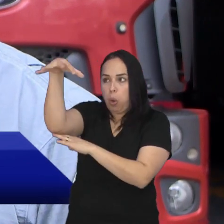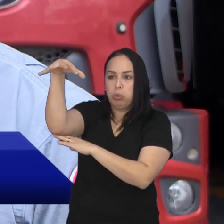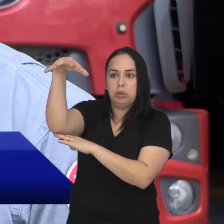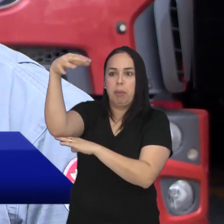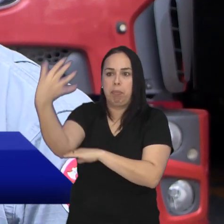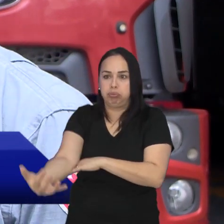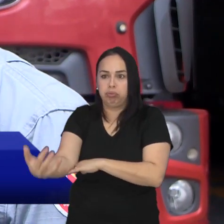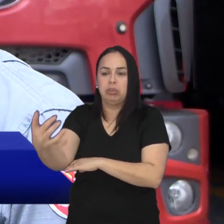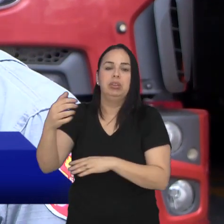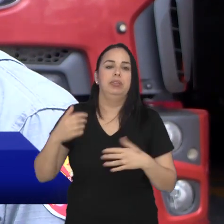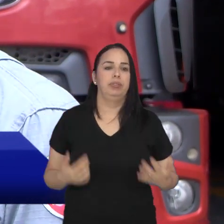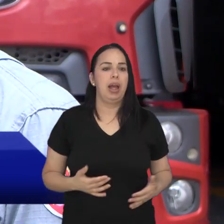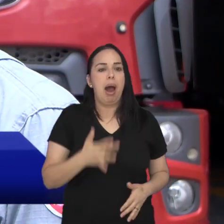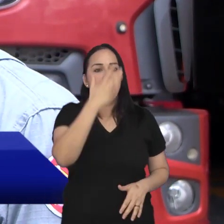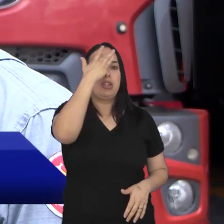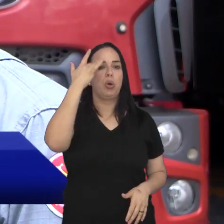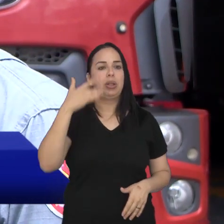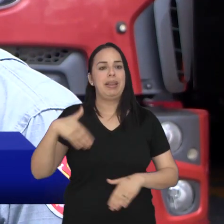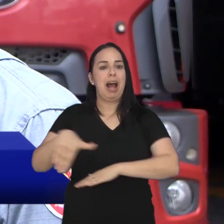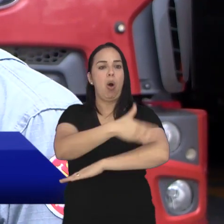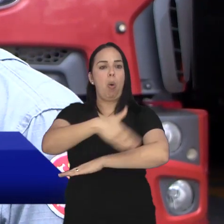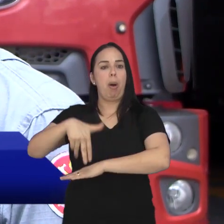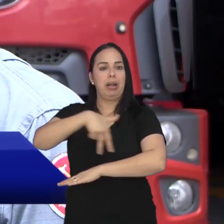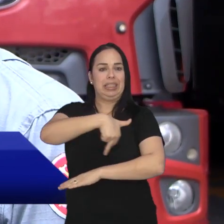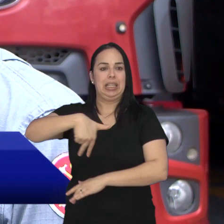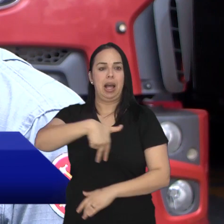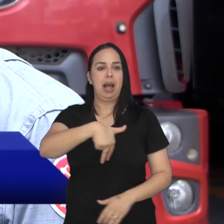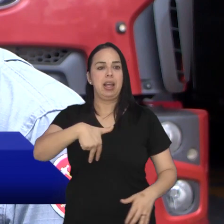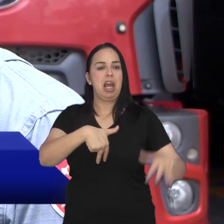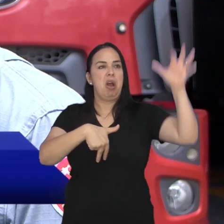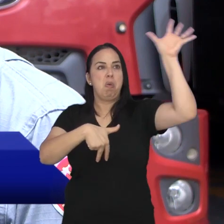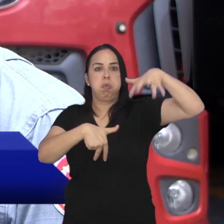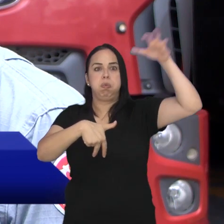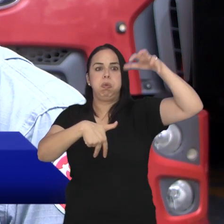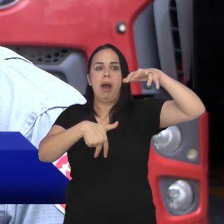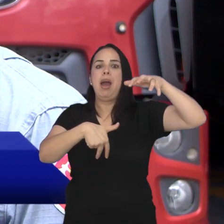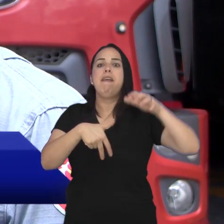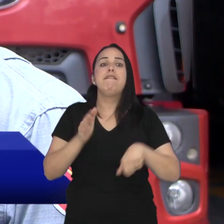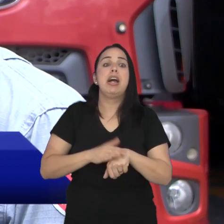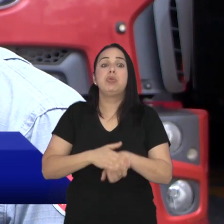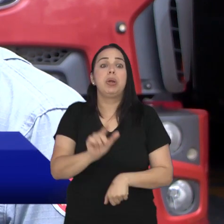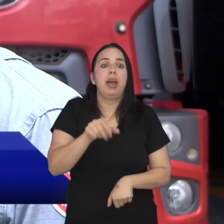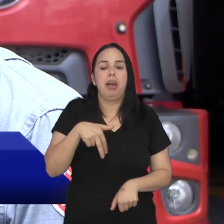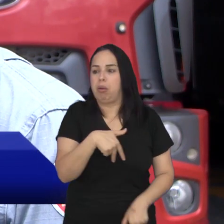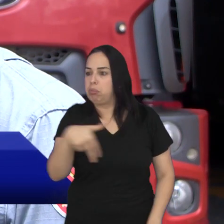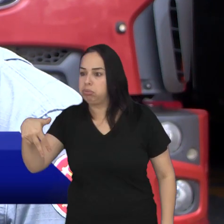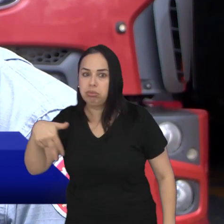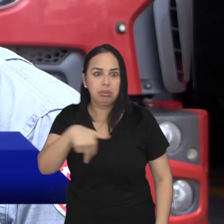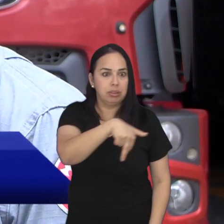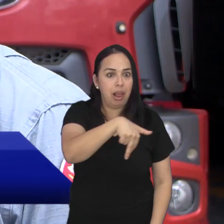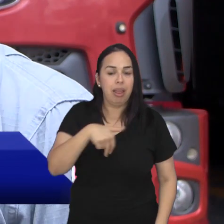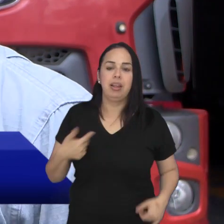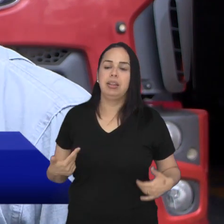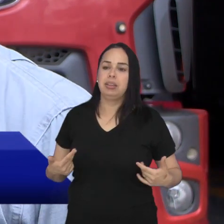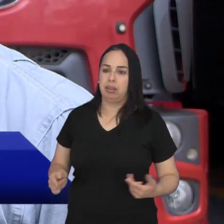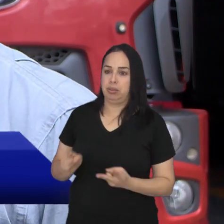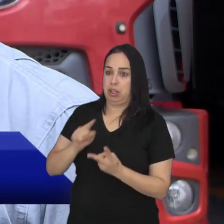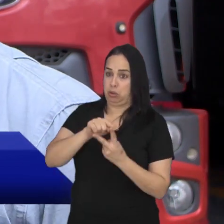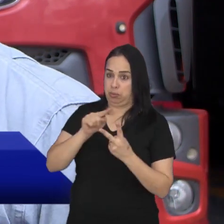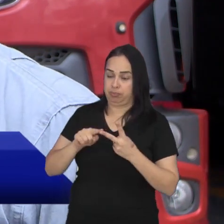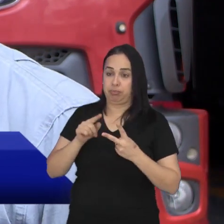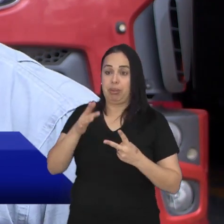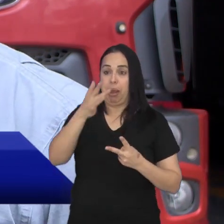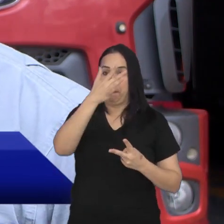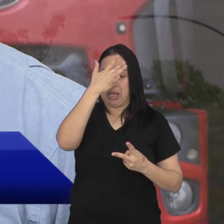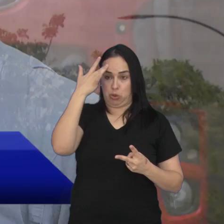energia. Quando alguém está na rua e de repente cai aquela chuvona, o que a pessoa tem que fazer? Quais cuidados ela tem que ter? Então, são dois